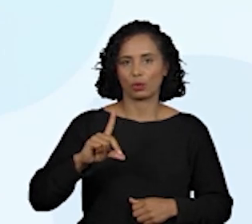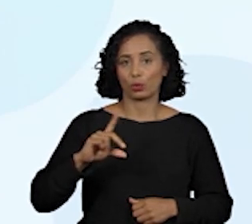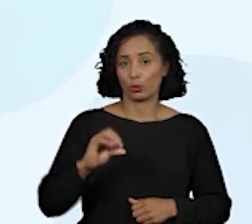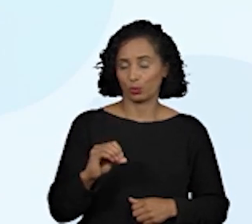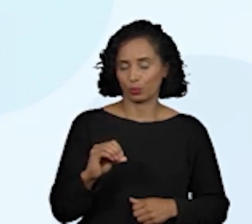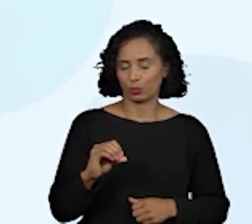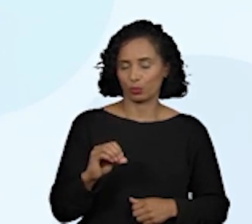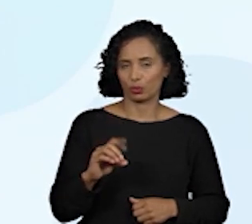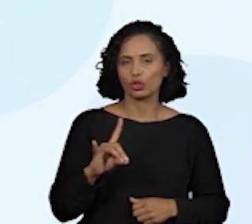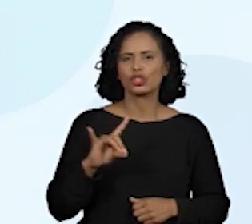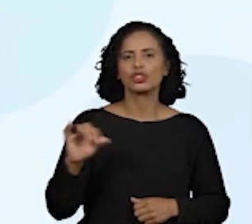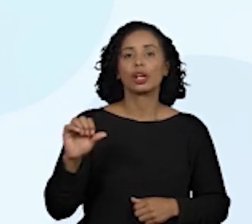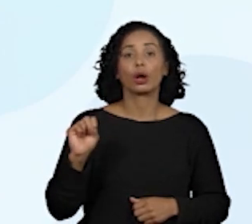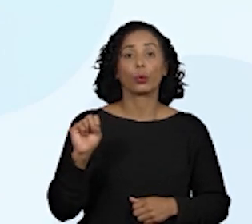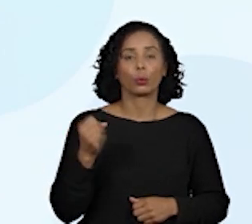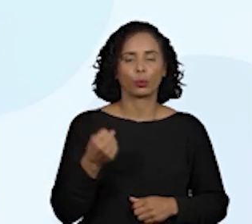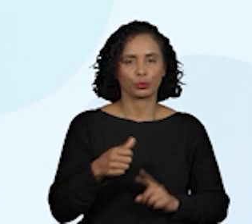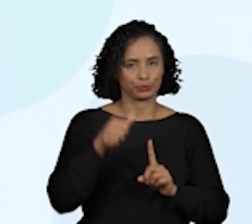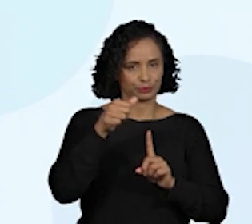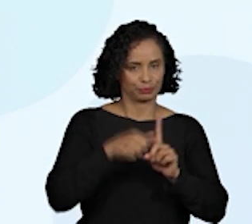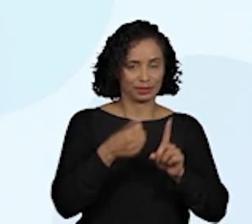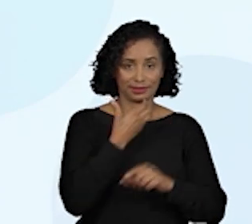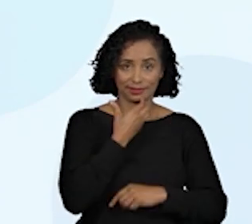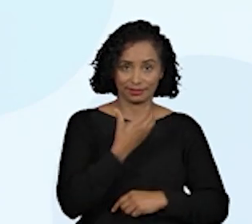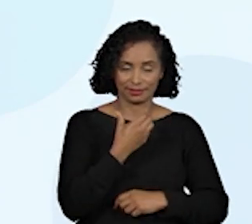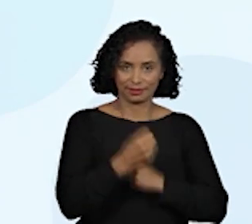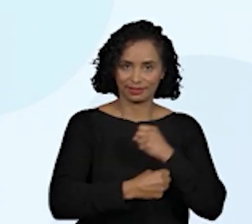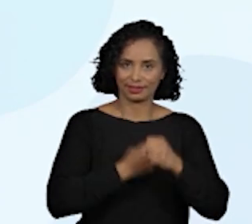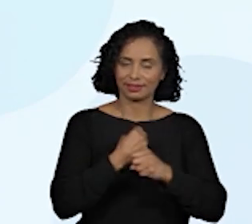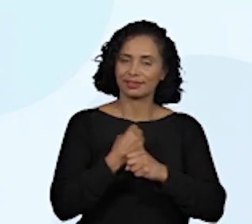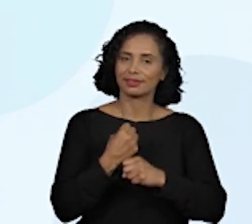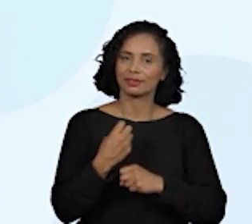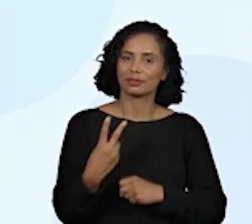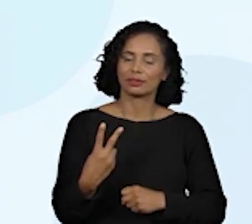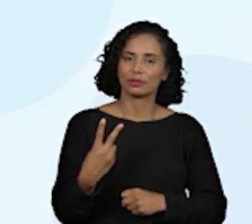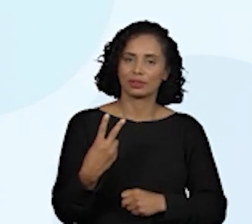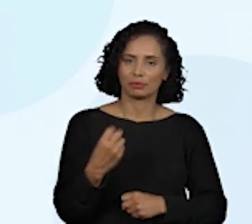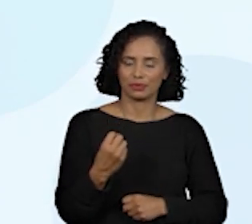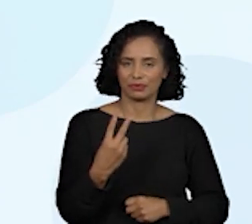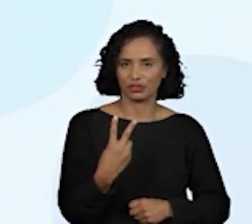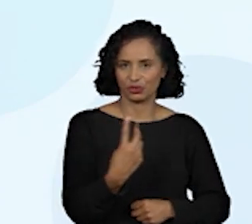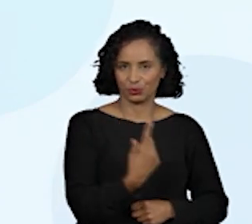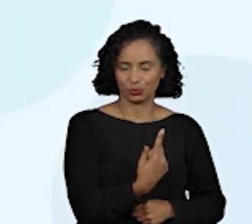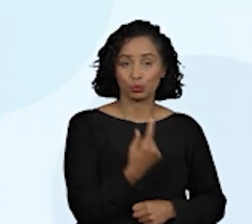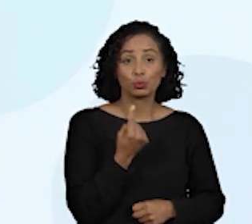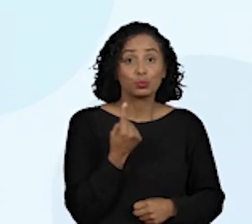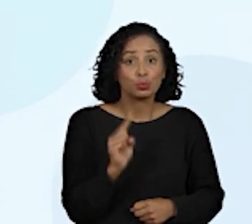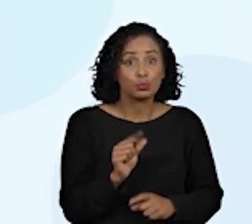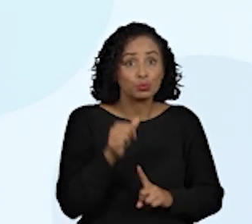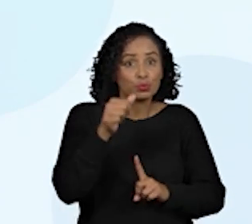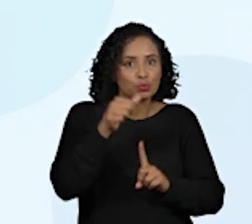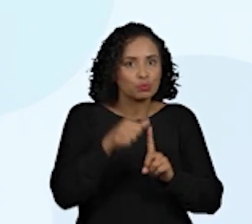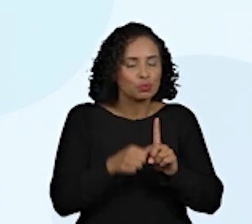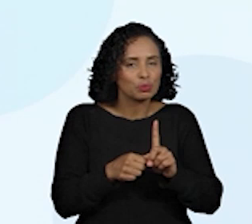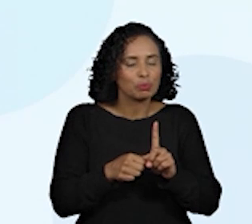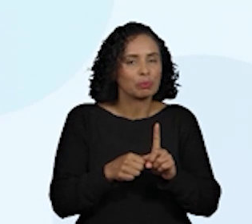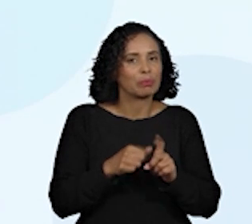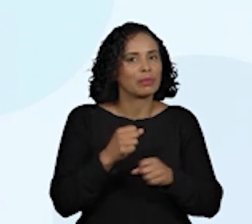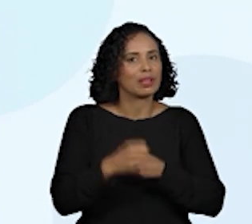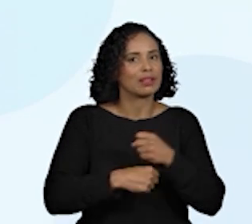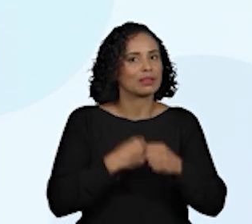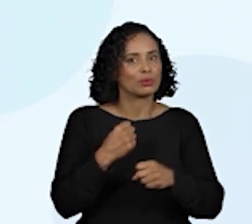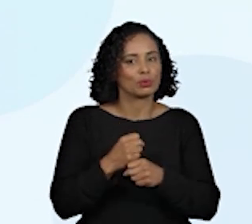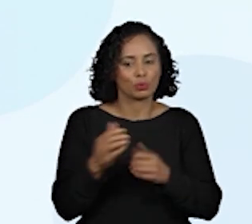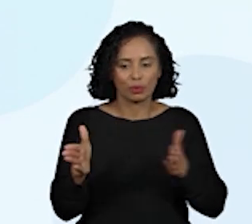dezembro de 2021. Estamos no último mês do ano.